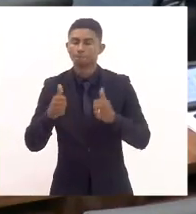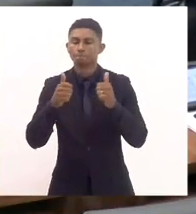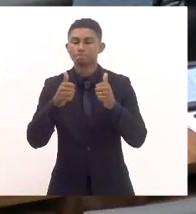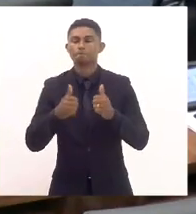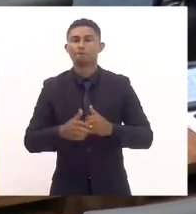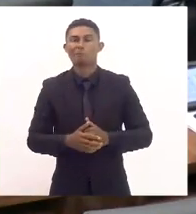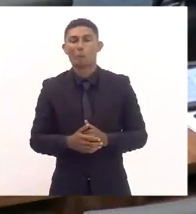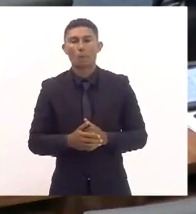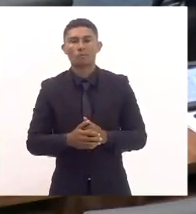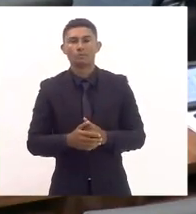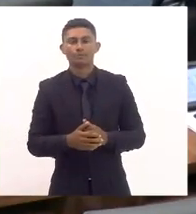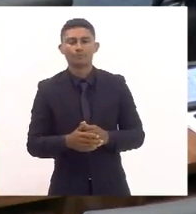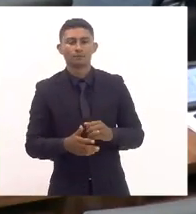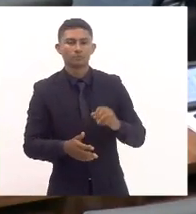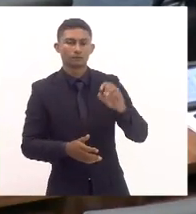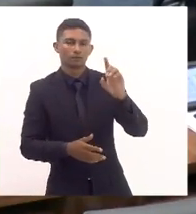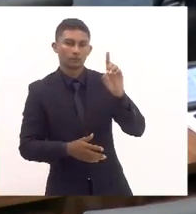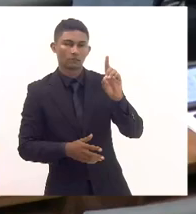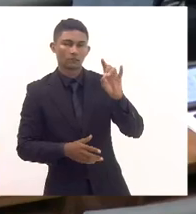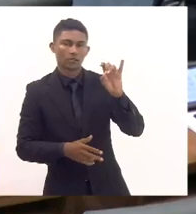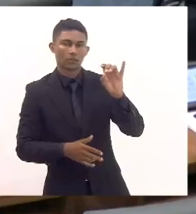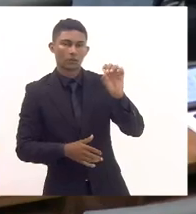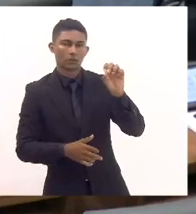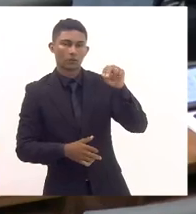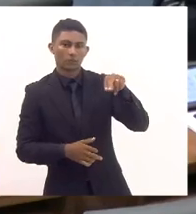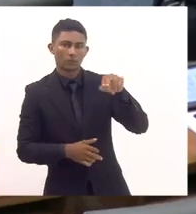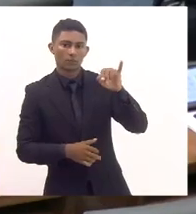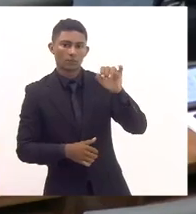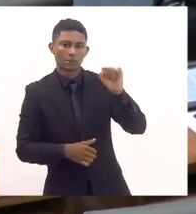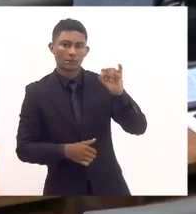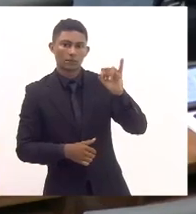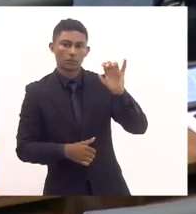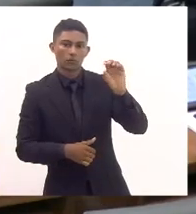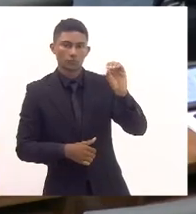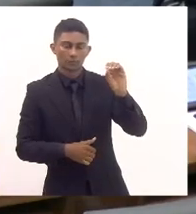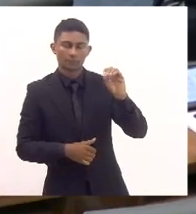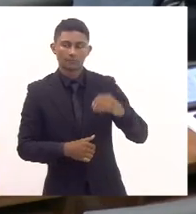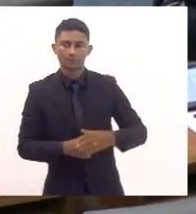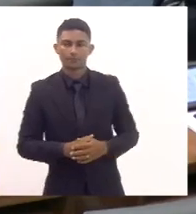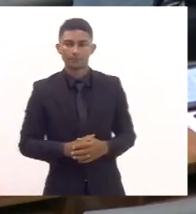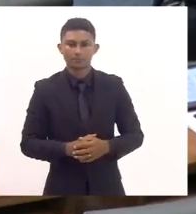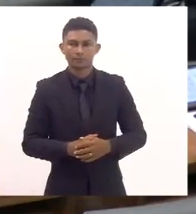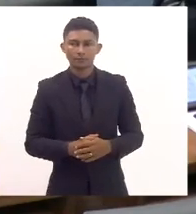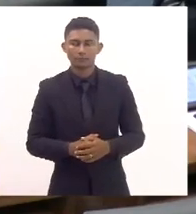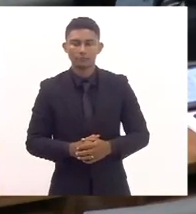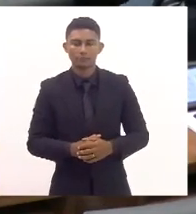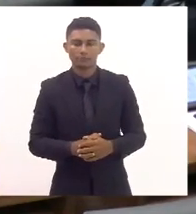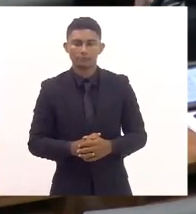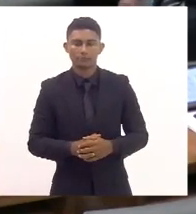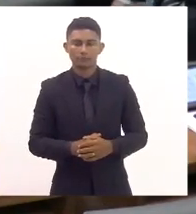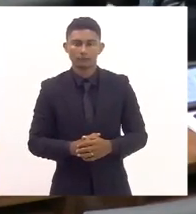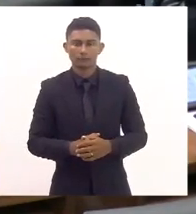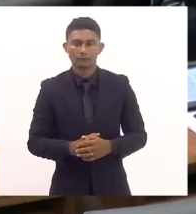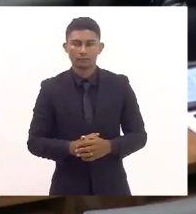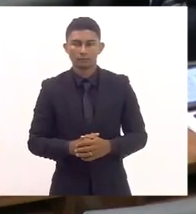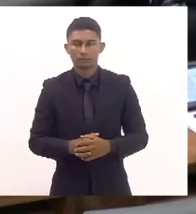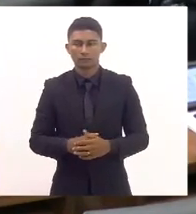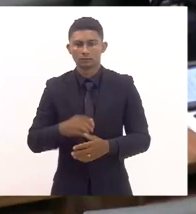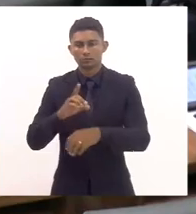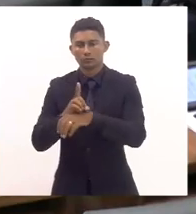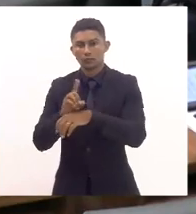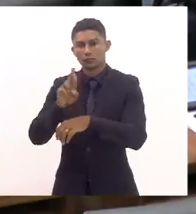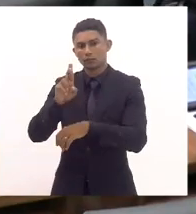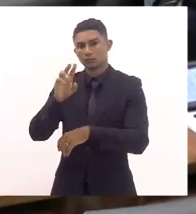o deputado Dionísio Lins e o deputado Dionísio Lins Deputado Doutor